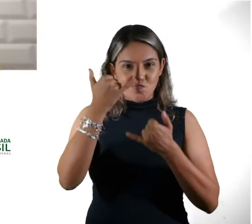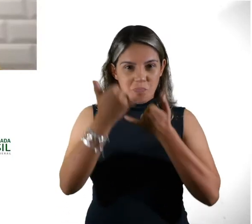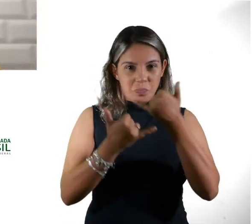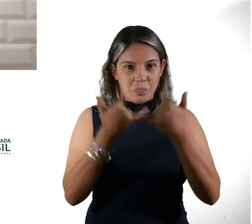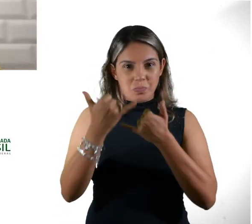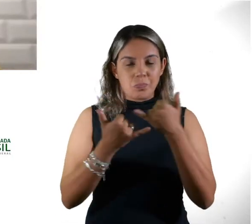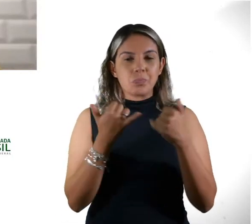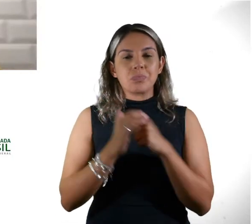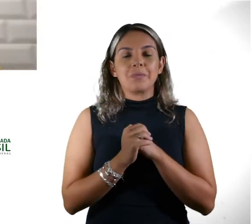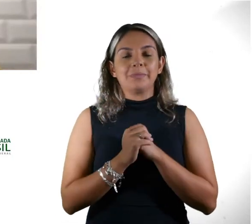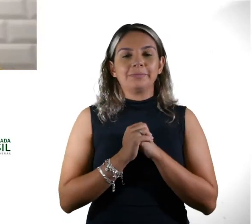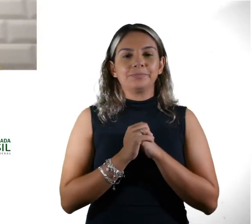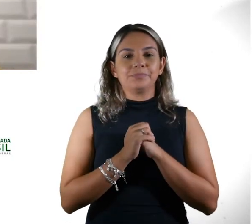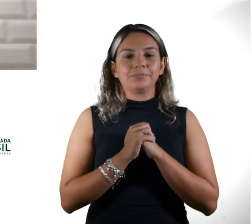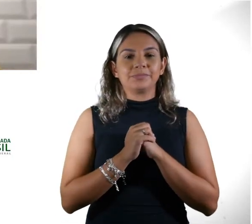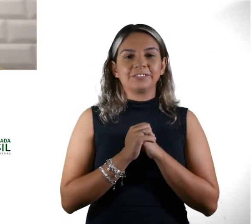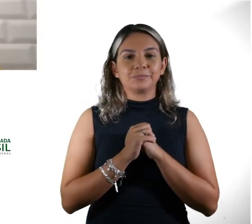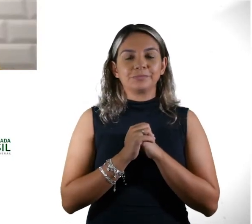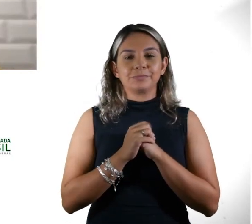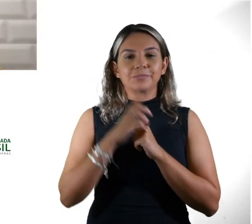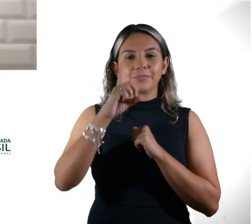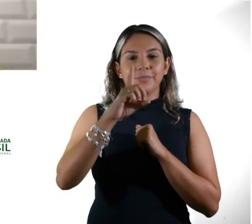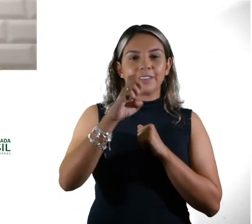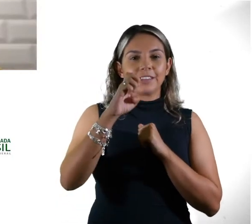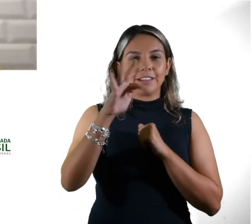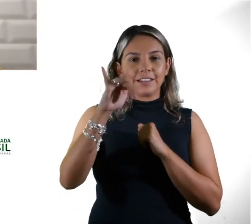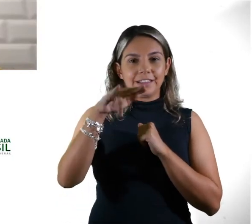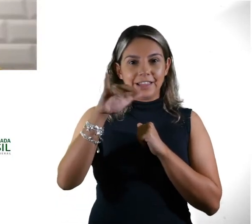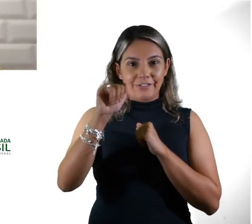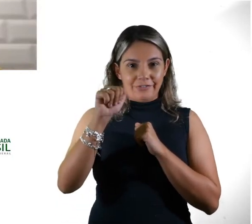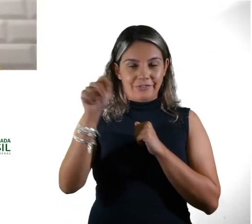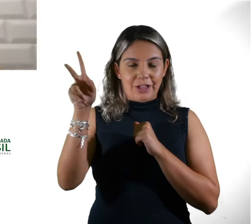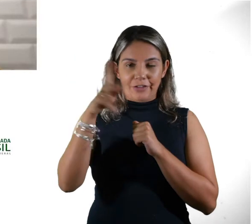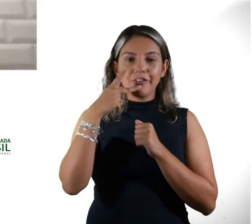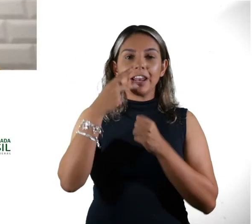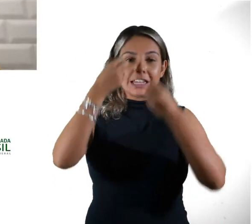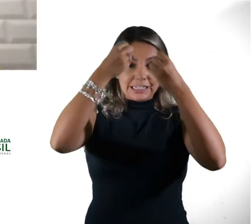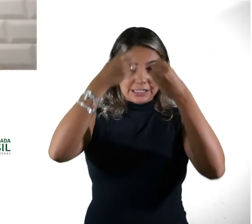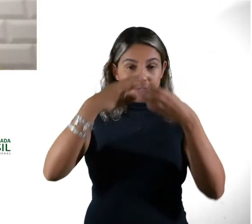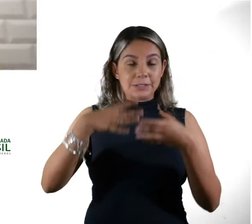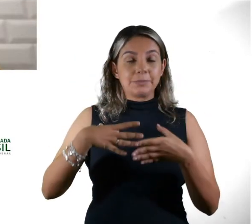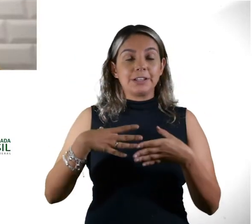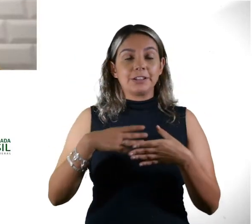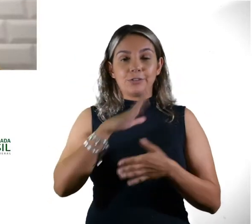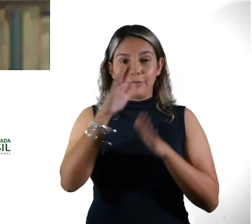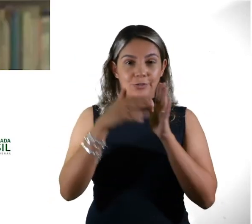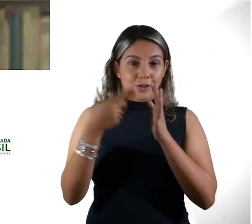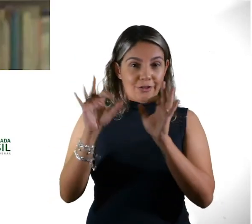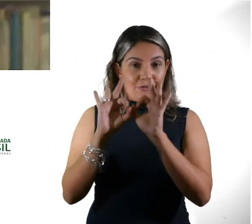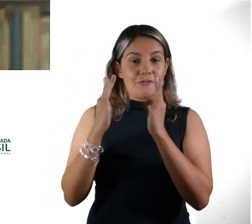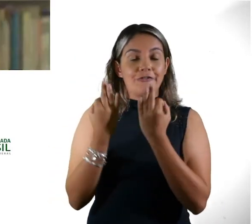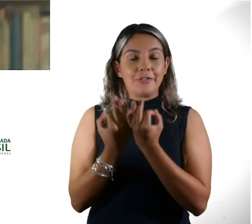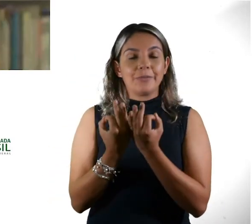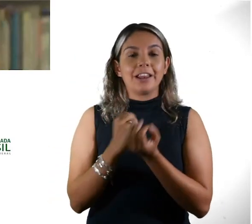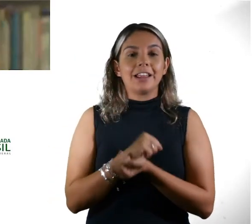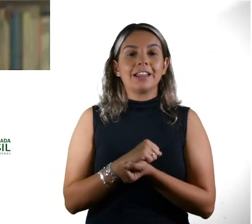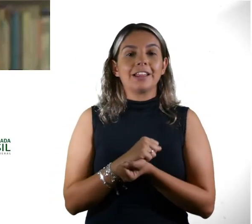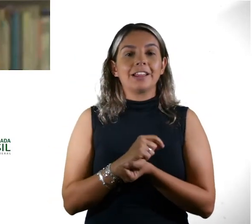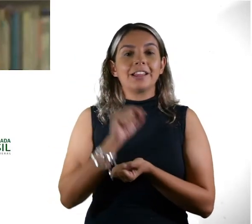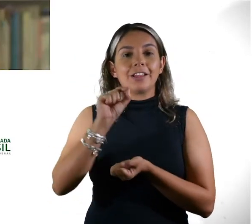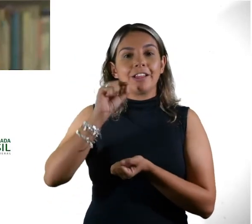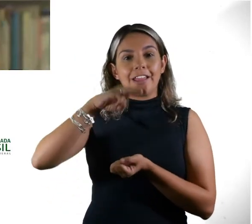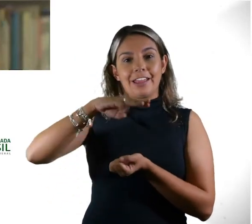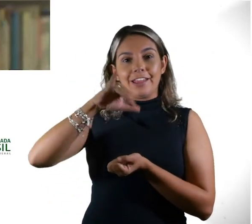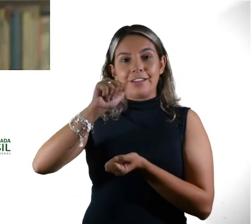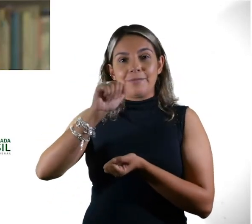brincadeira aqui. Defina, com toda, é claro, a sua familiaridade, quem é o